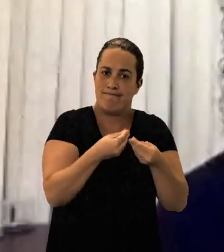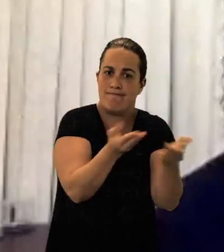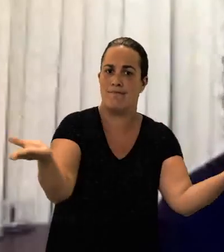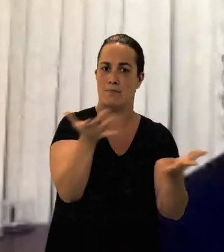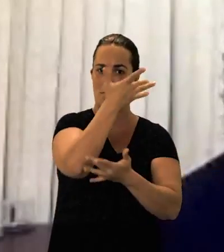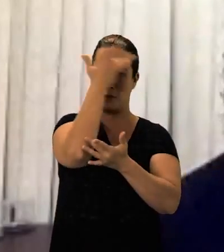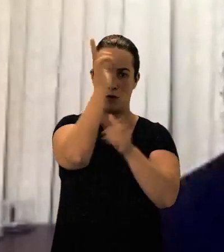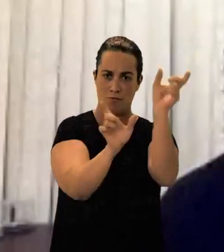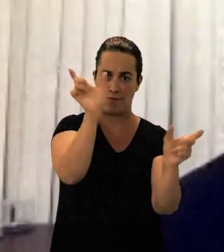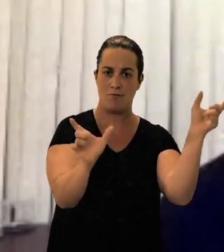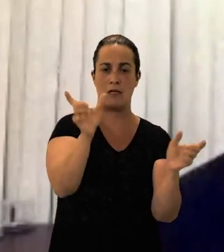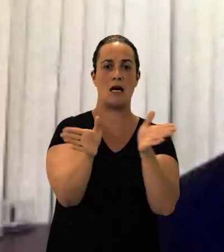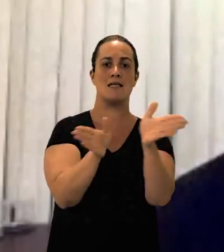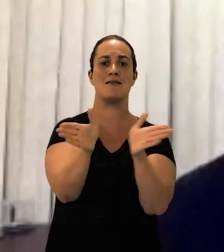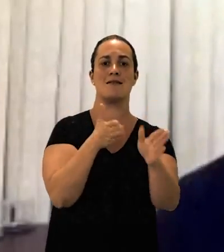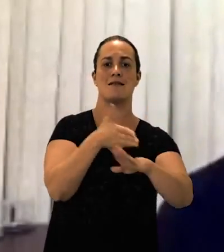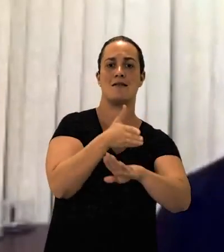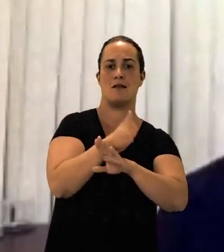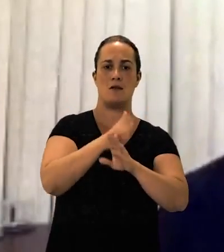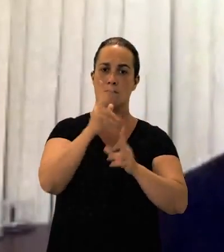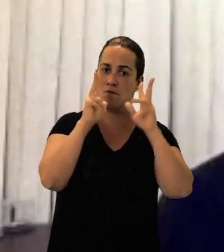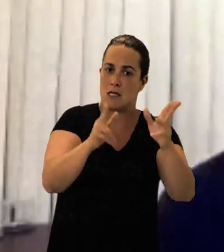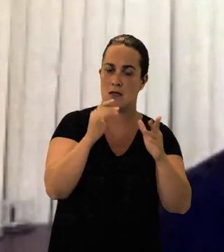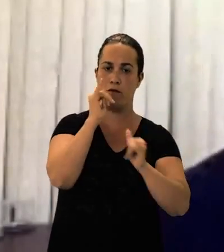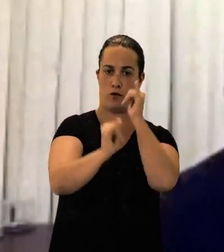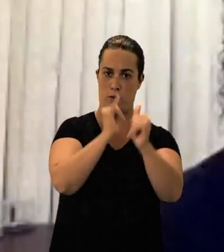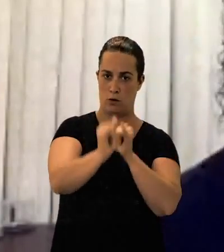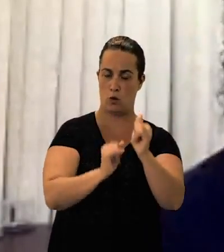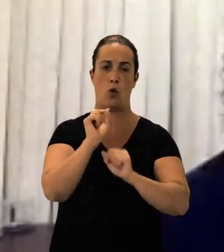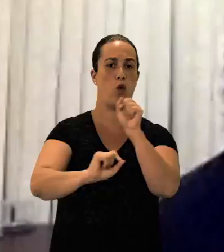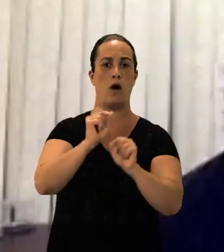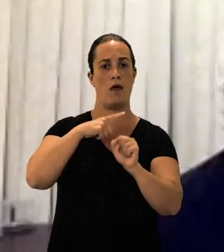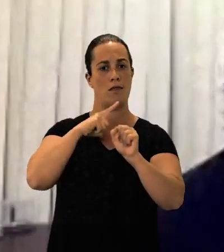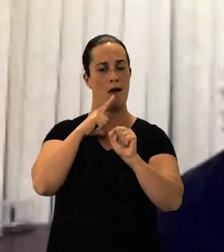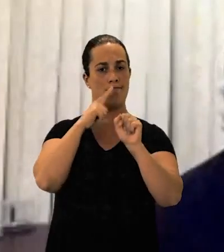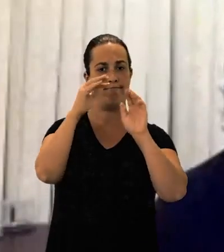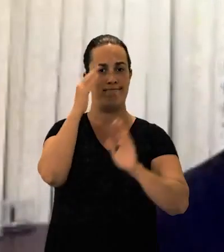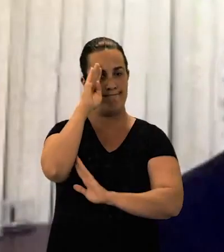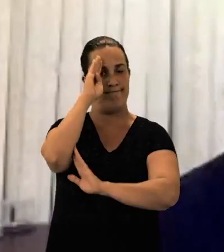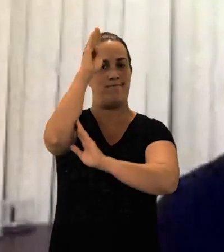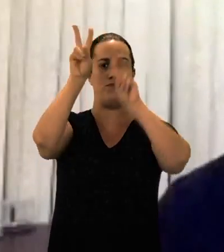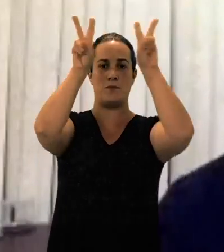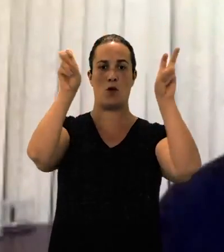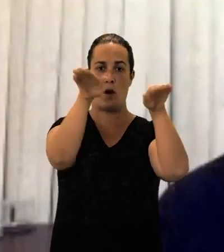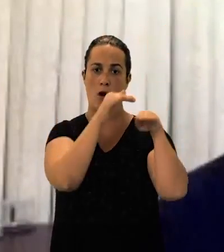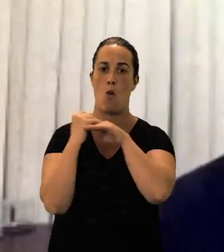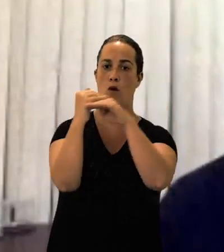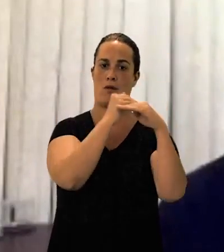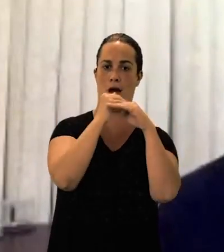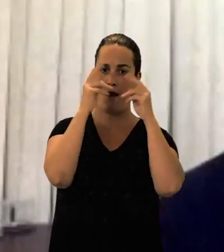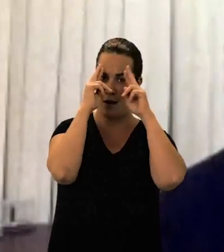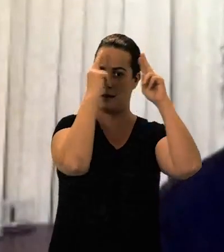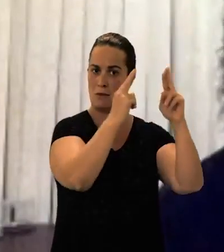às mesmas informações, ele já parte de um pressuposto de igualdade, num sentido de respeito às diferenças,